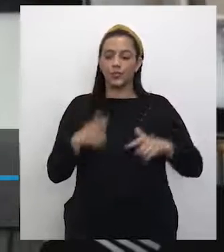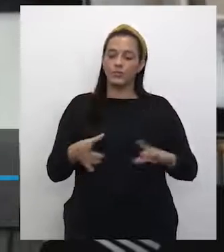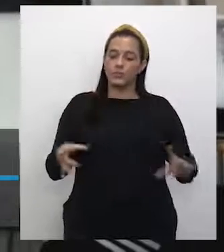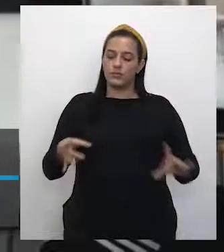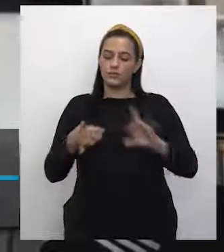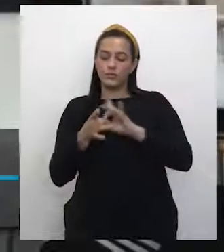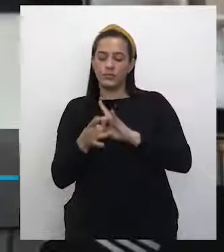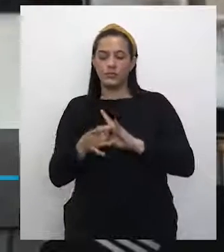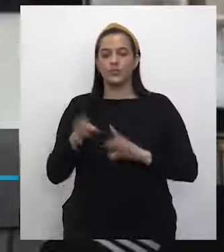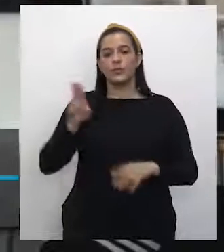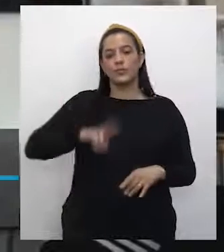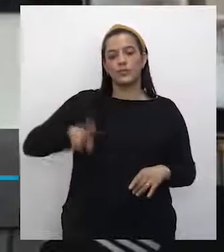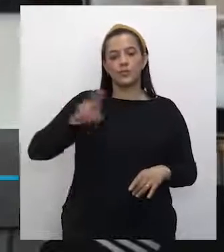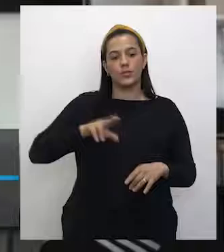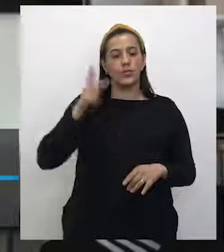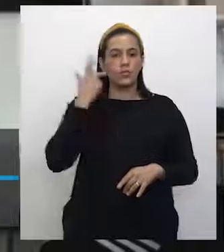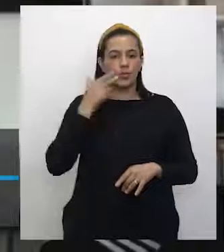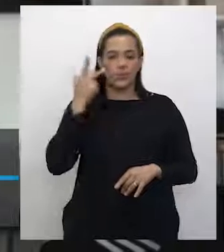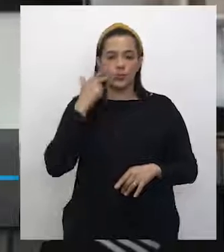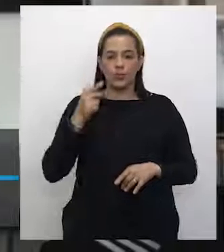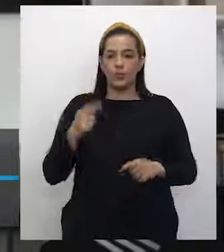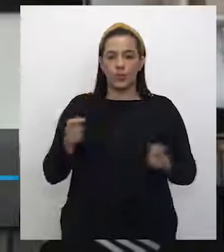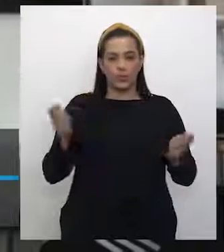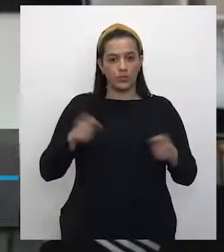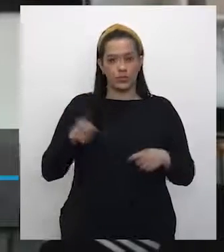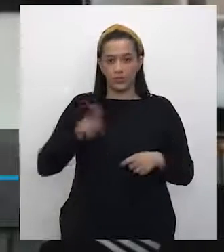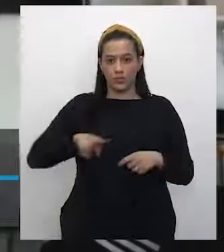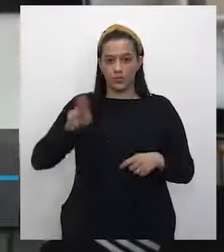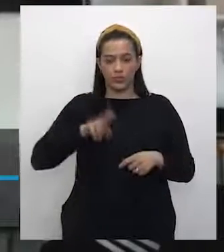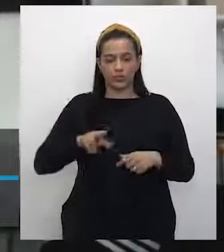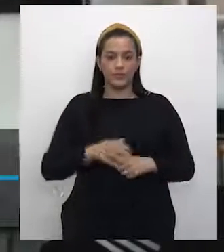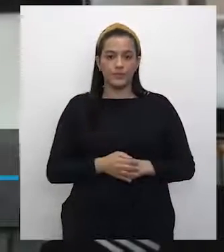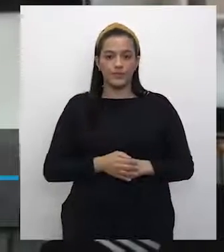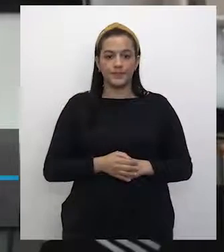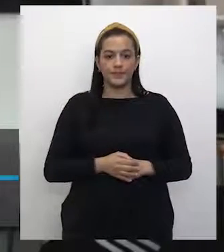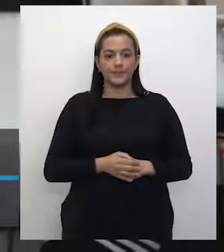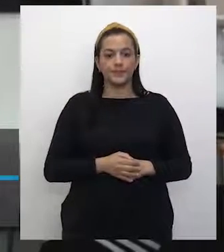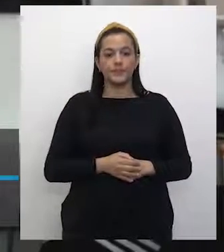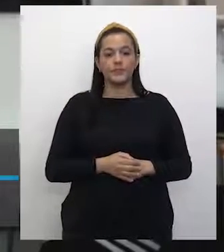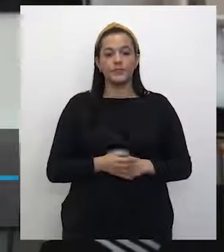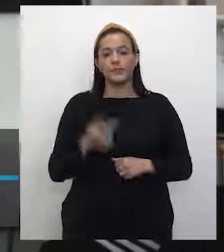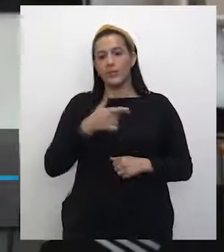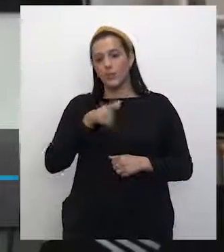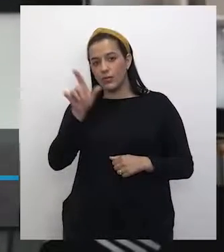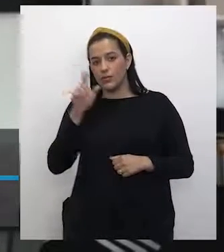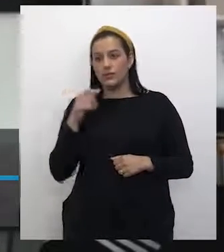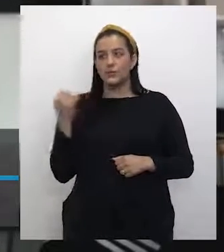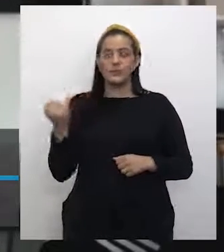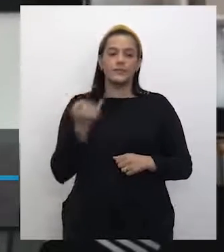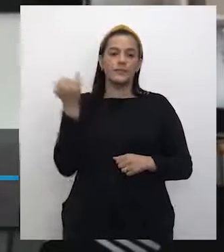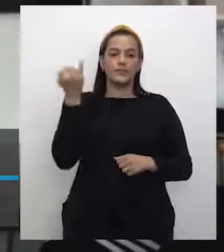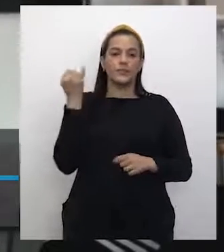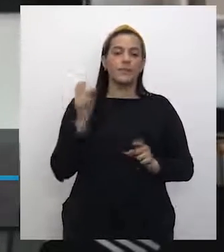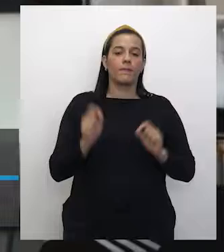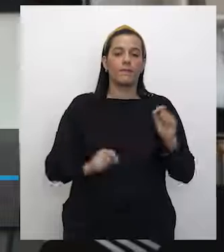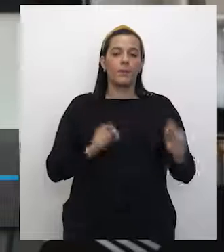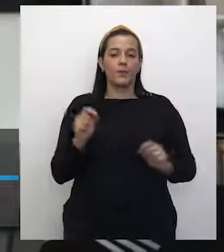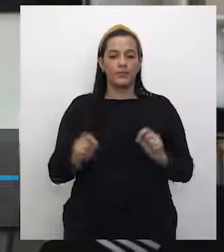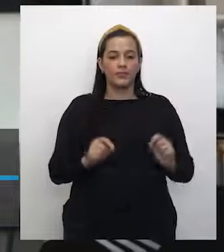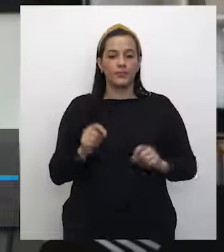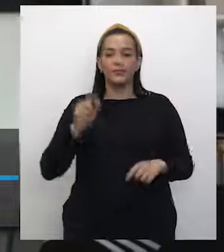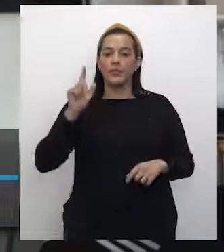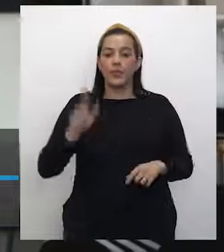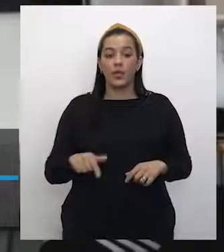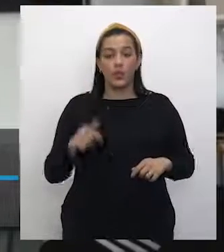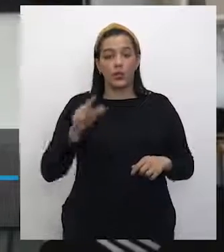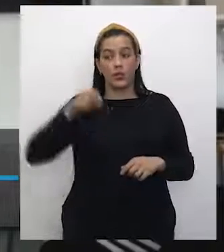usando o mesmo material, a mesma matéria-prima, a mesma fonte de energia. Tá? Outra coisa interessante é o